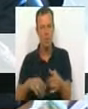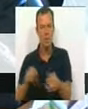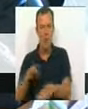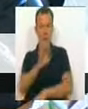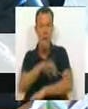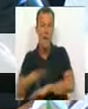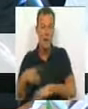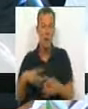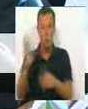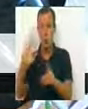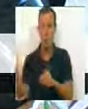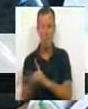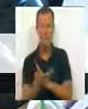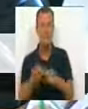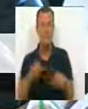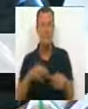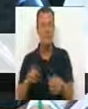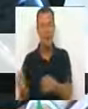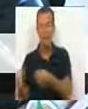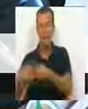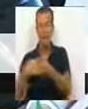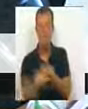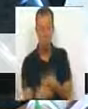Paisagistas como parceiros para as políticas